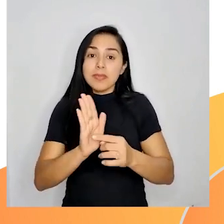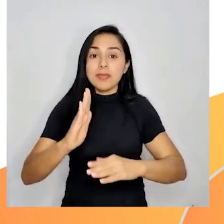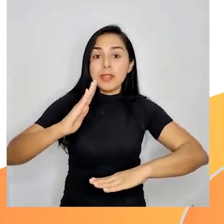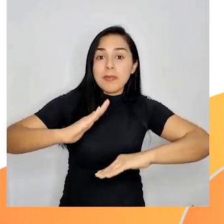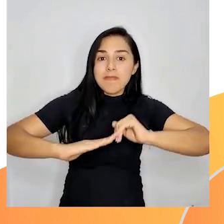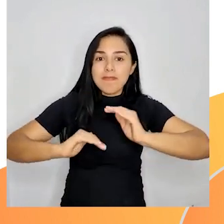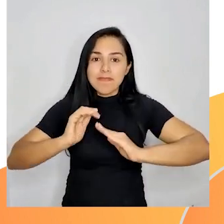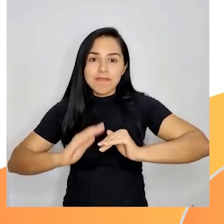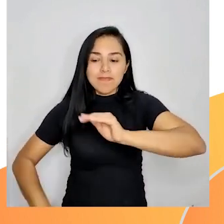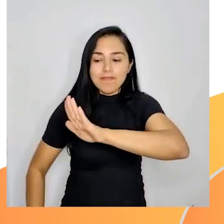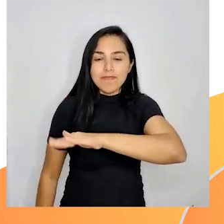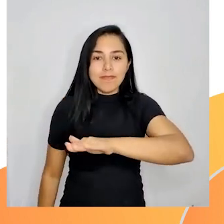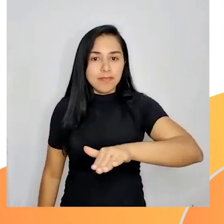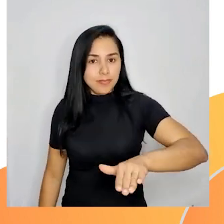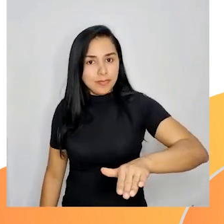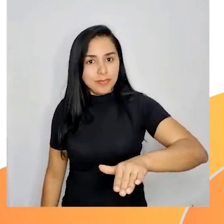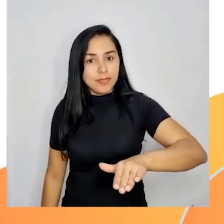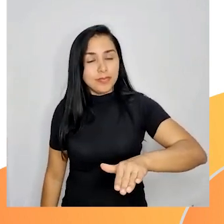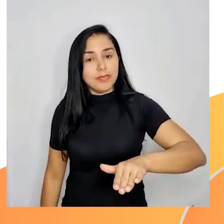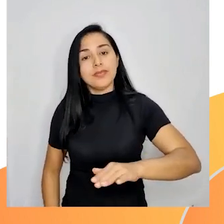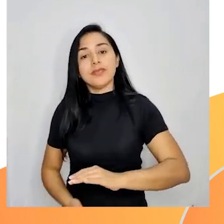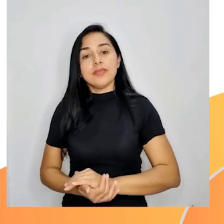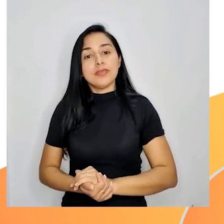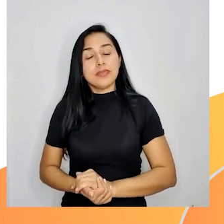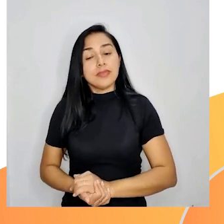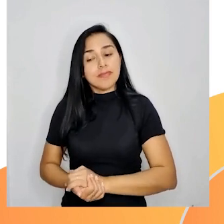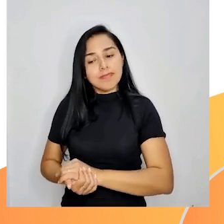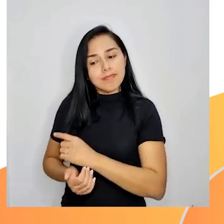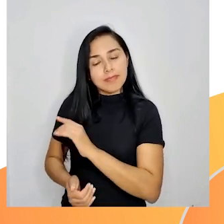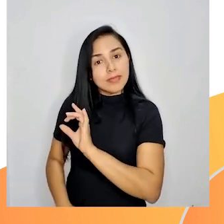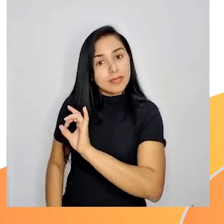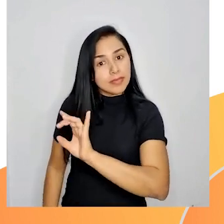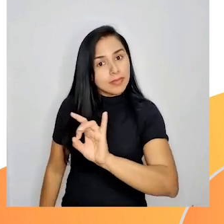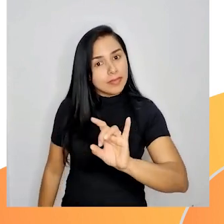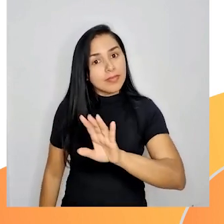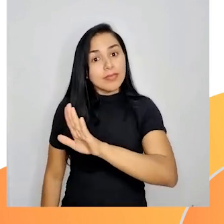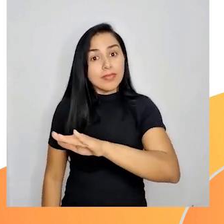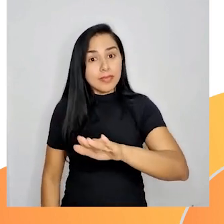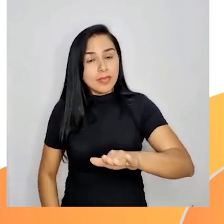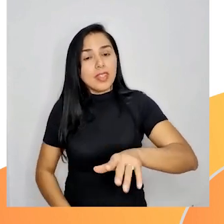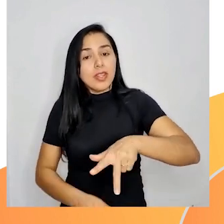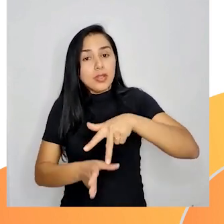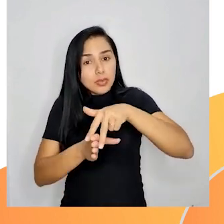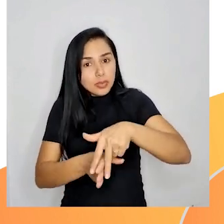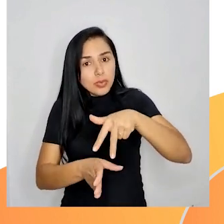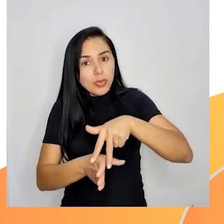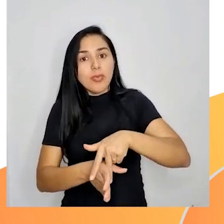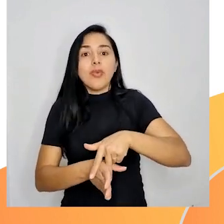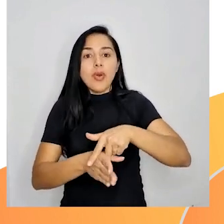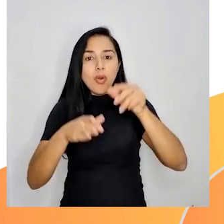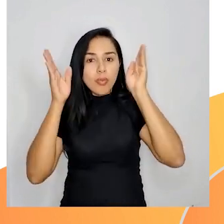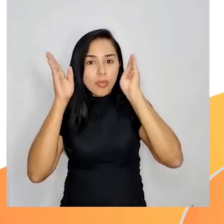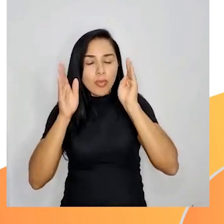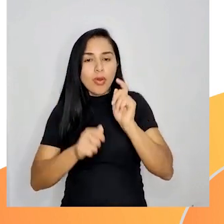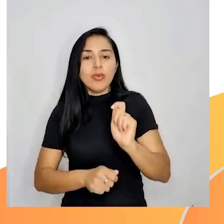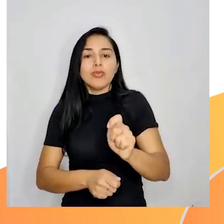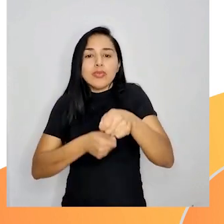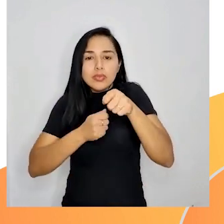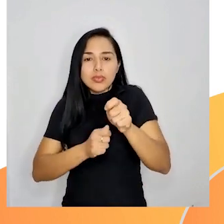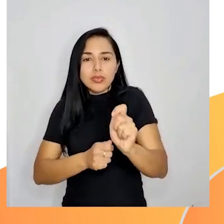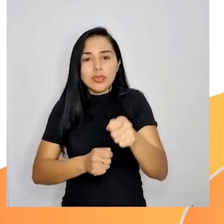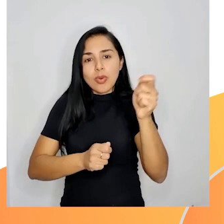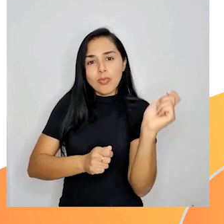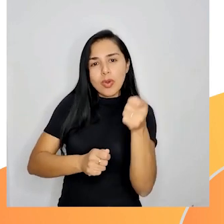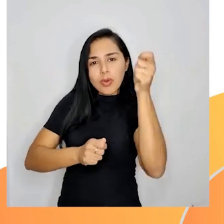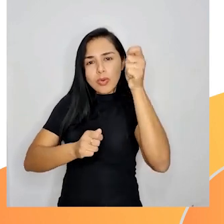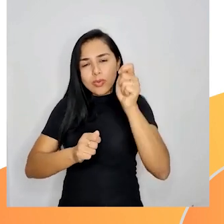a fazer. E vão tocando os animais com um rélio enorme. Eles estão montados em animais, em burros. Os